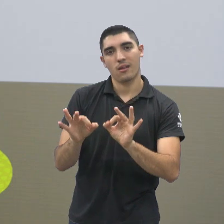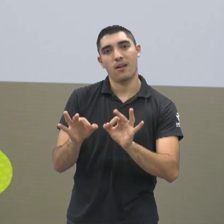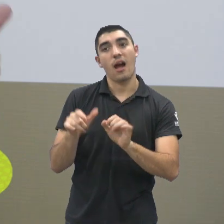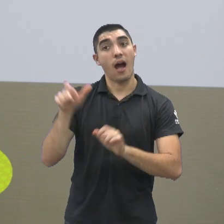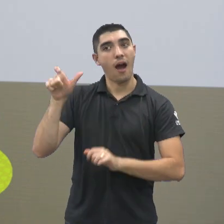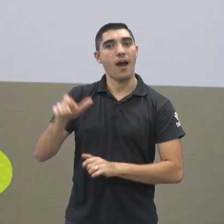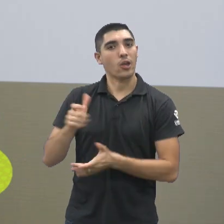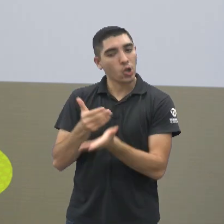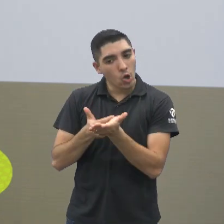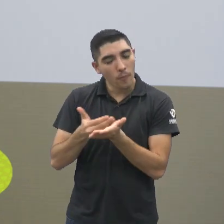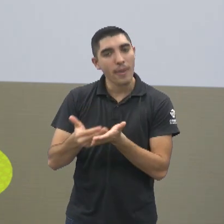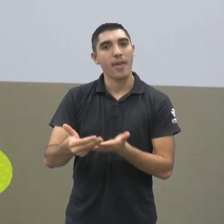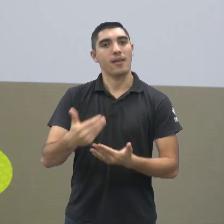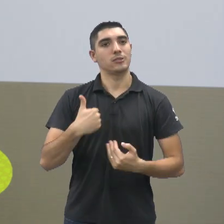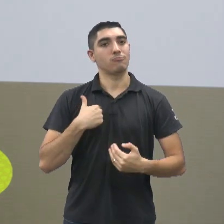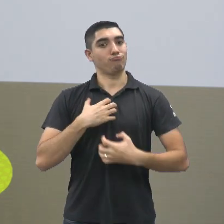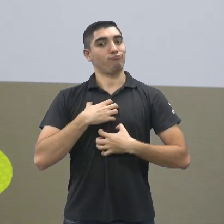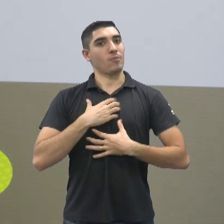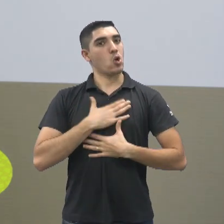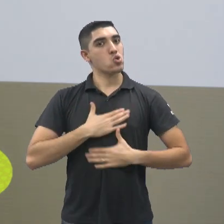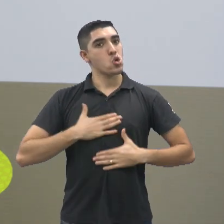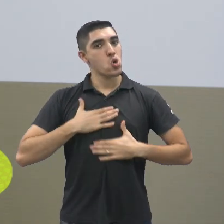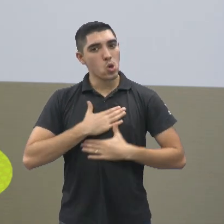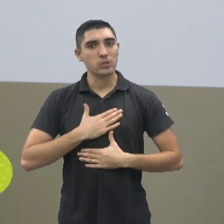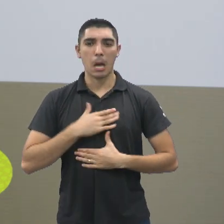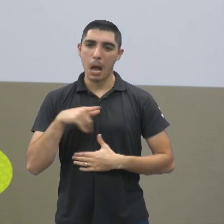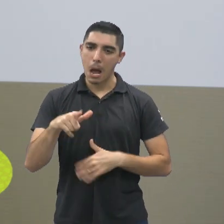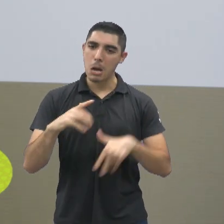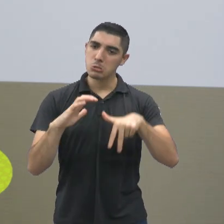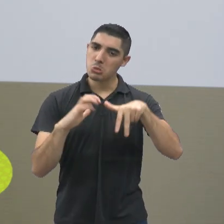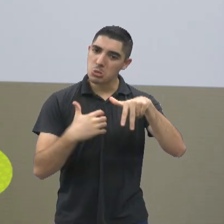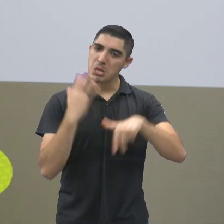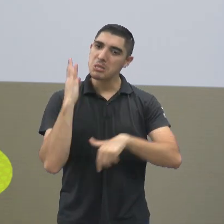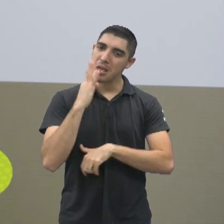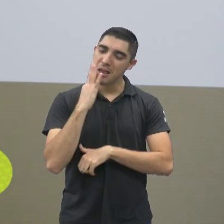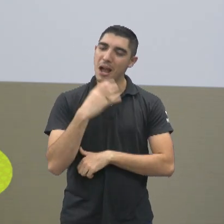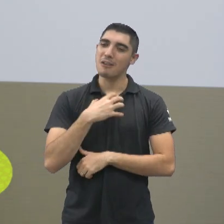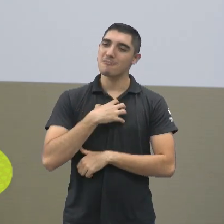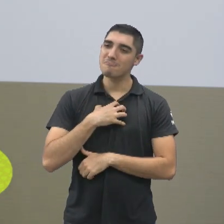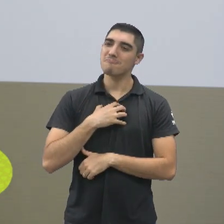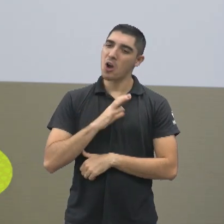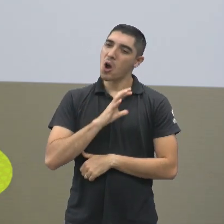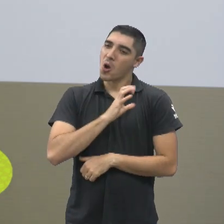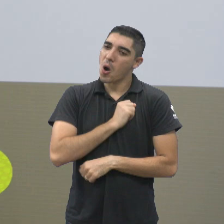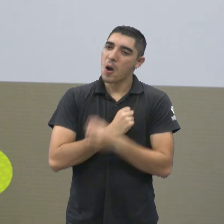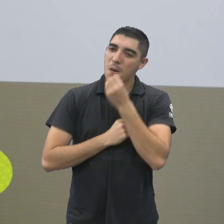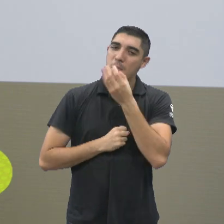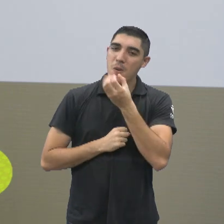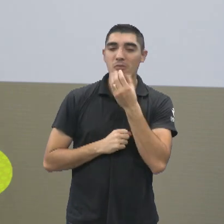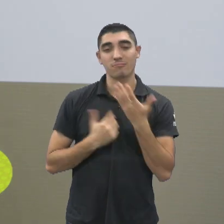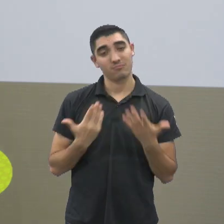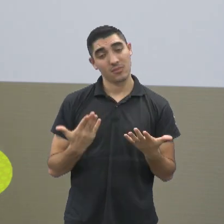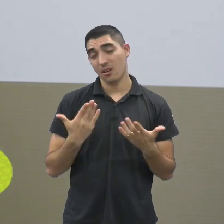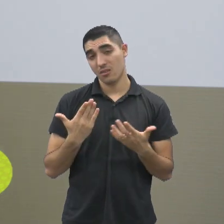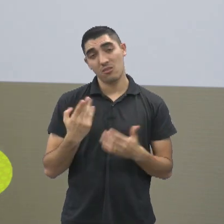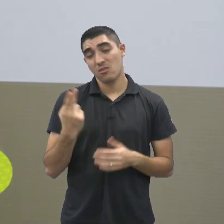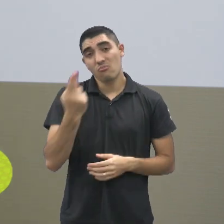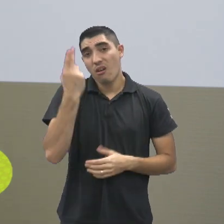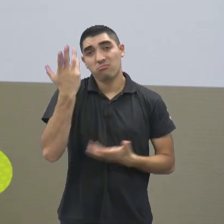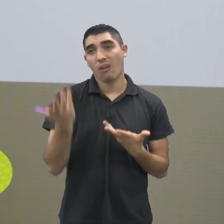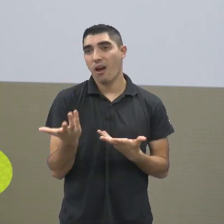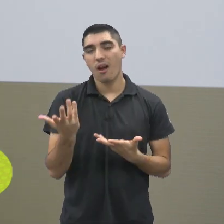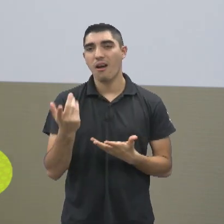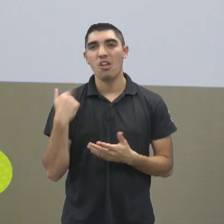pegando um gosto, o cara acaba simpatizando, né, por estar vendo aquilo ali. Então não tem jeito, não adianta a gente querer